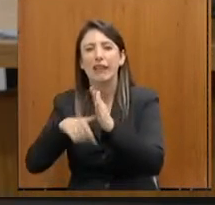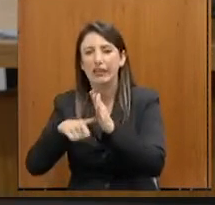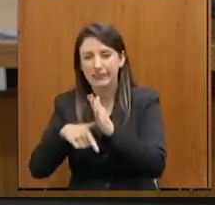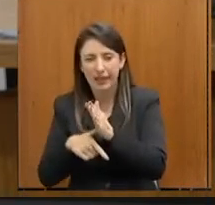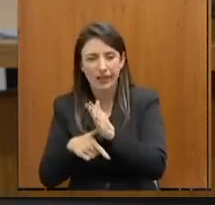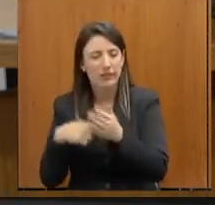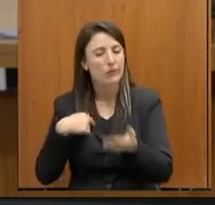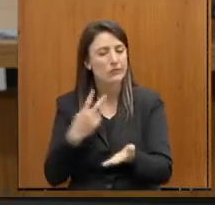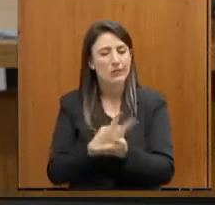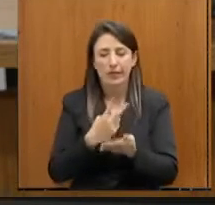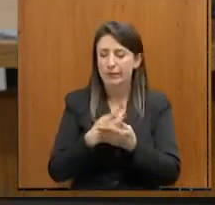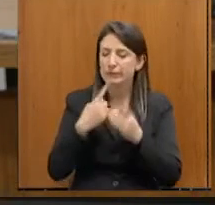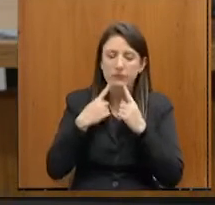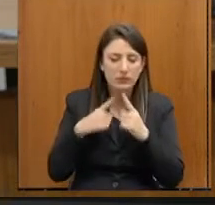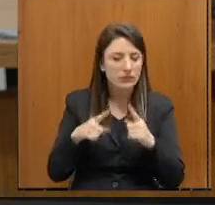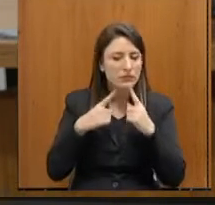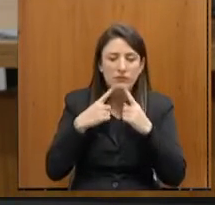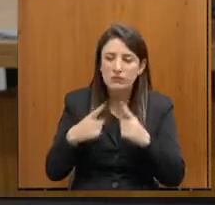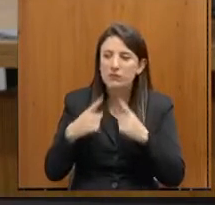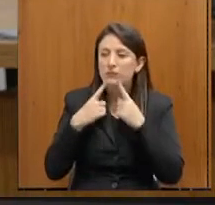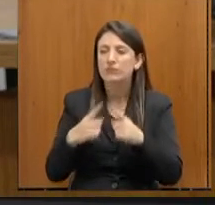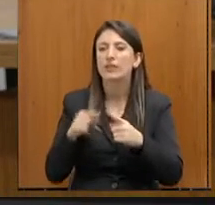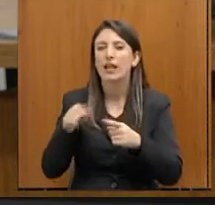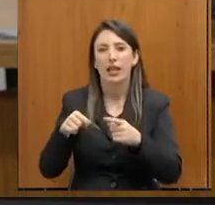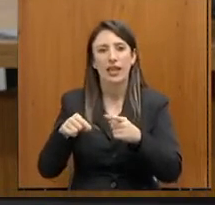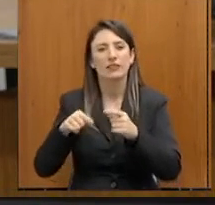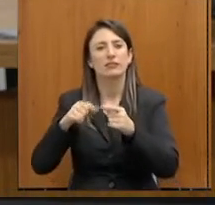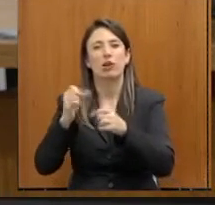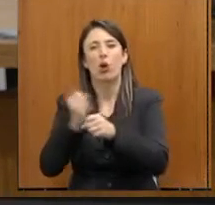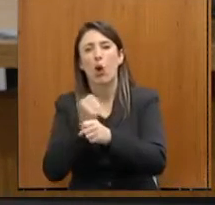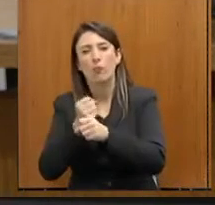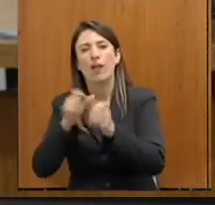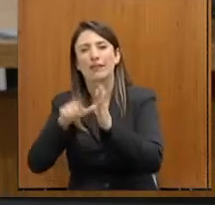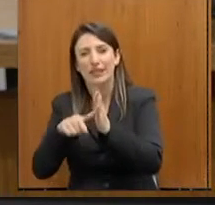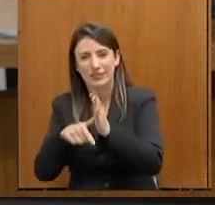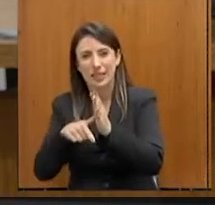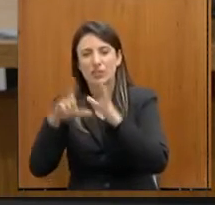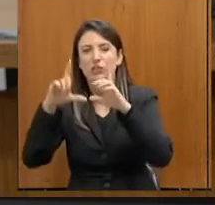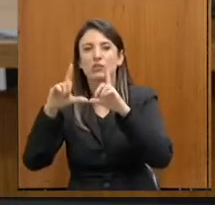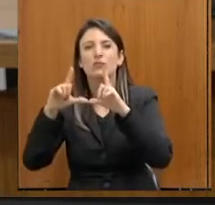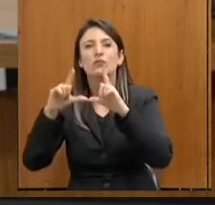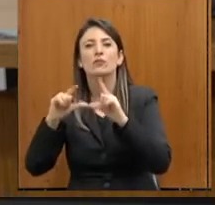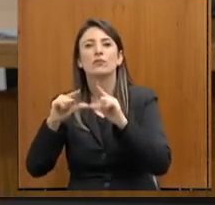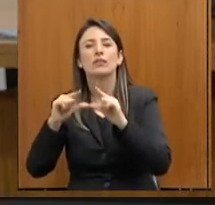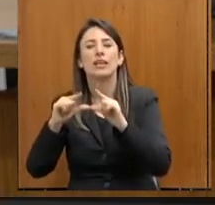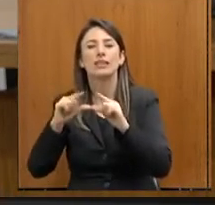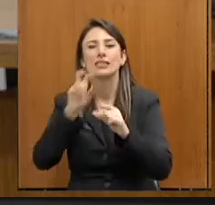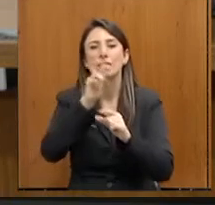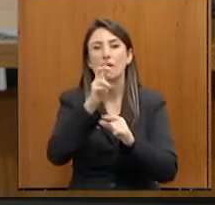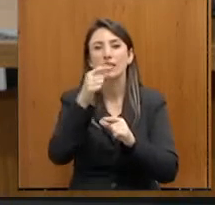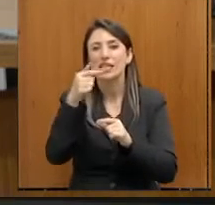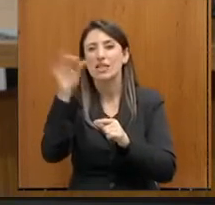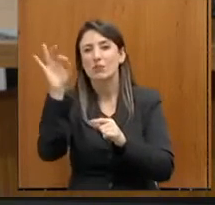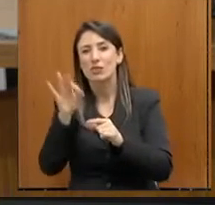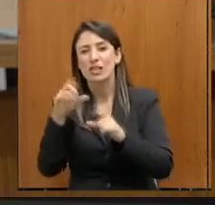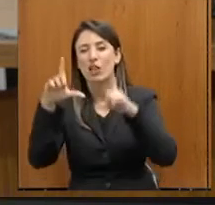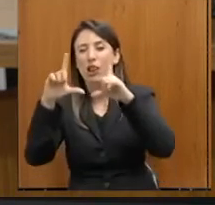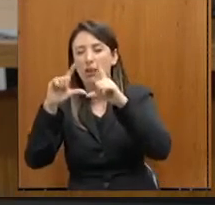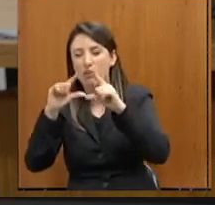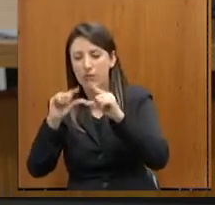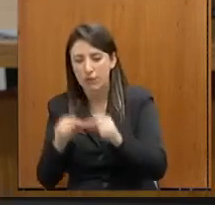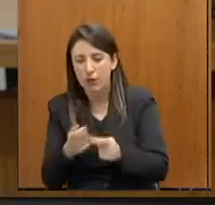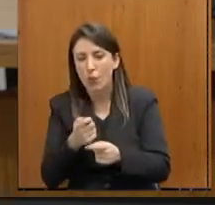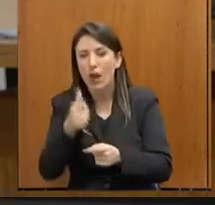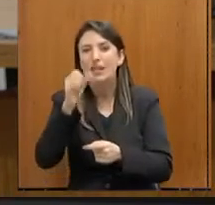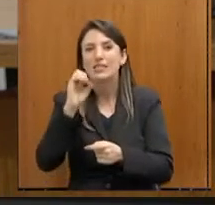permanente aqui que existe reduziu de 57 por cento para praticamente zero né então hoje nós